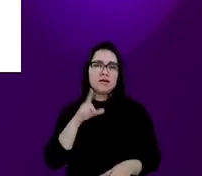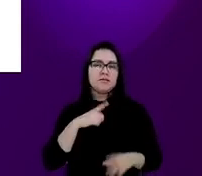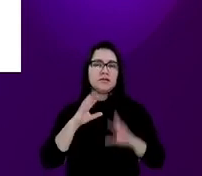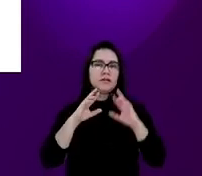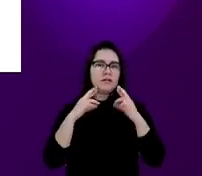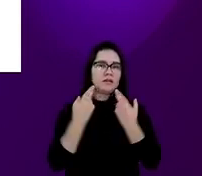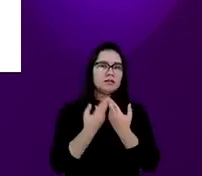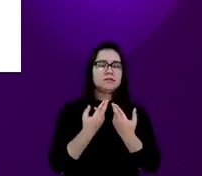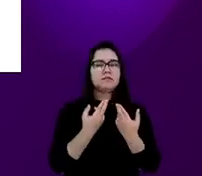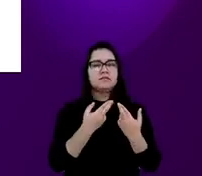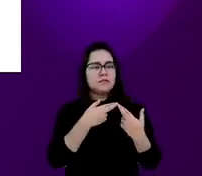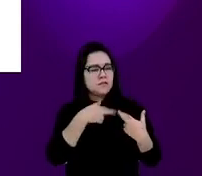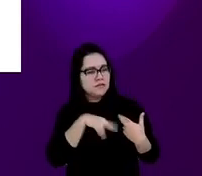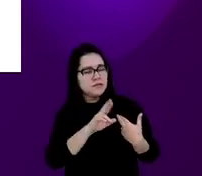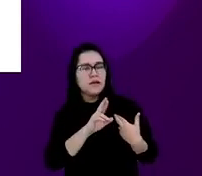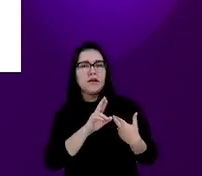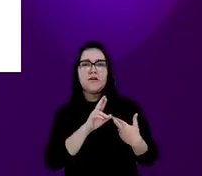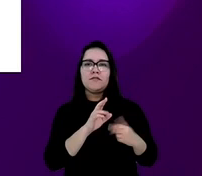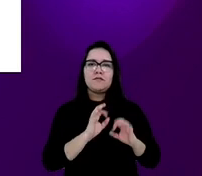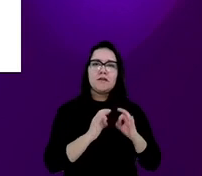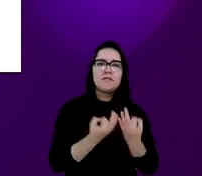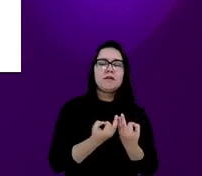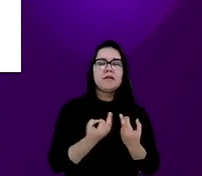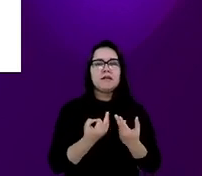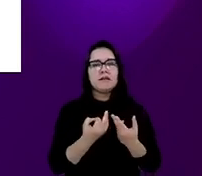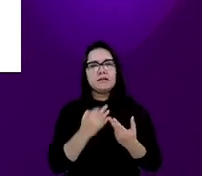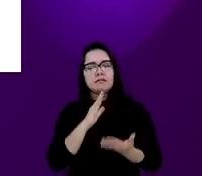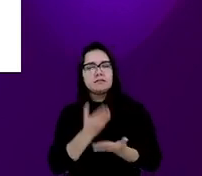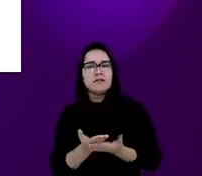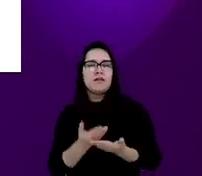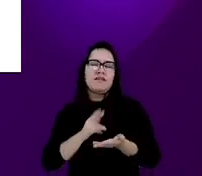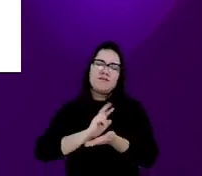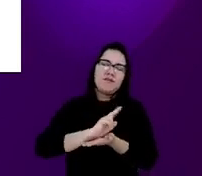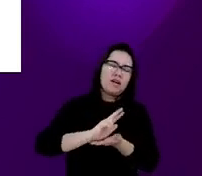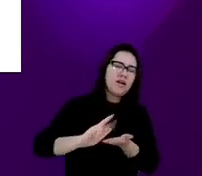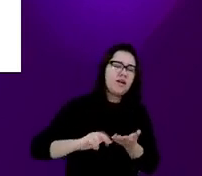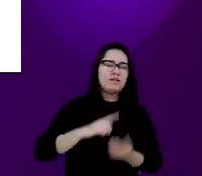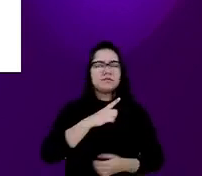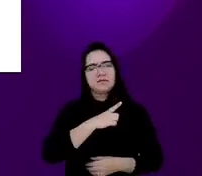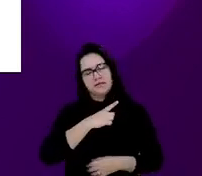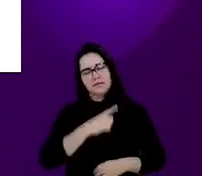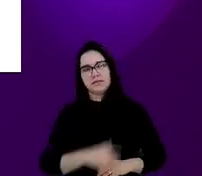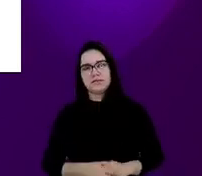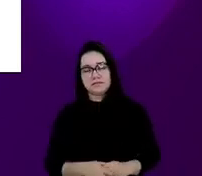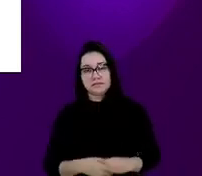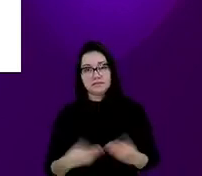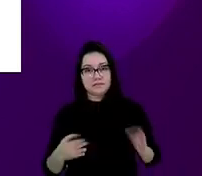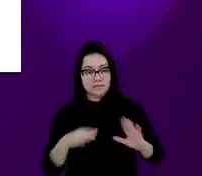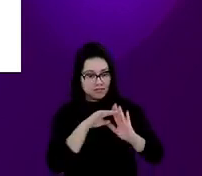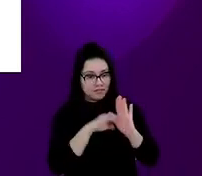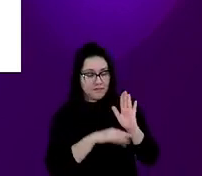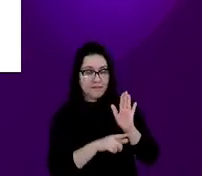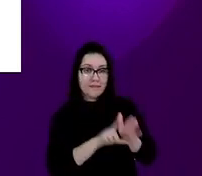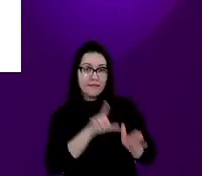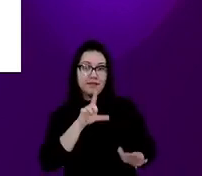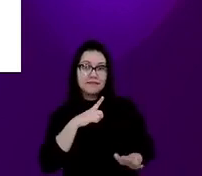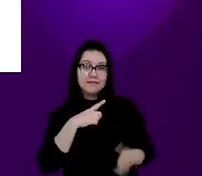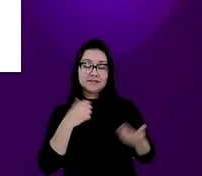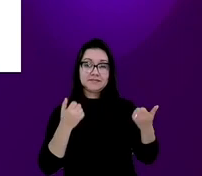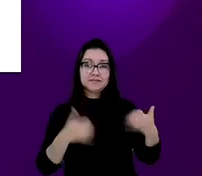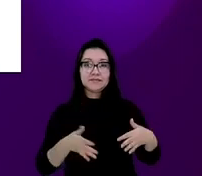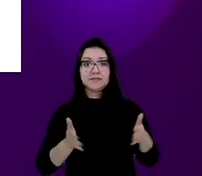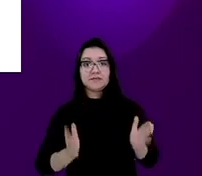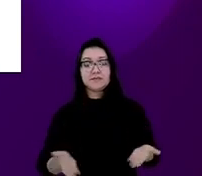por crença, por estrutura hospitalar, é multivariado. E o planejamento, como foi falado,